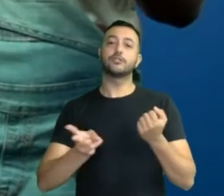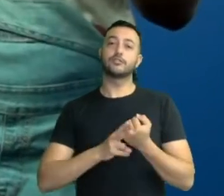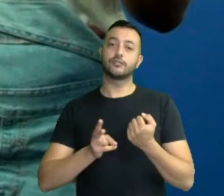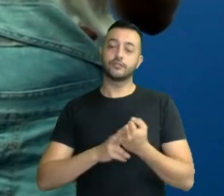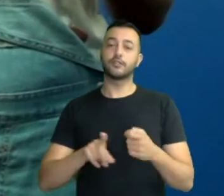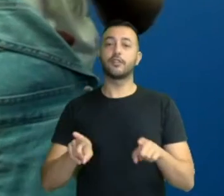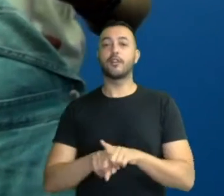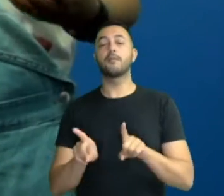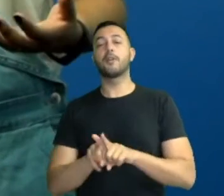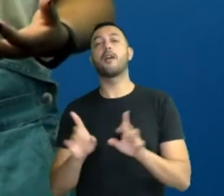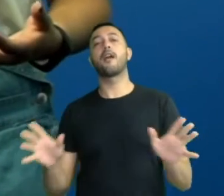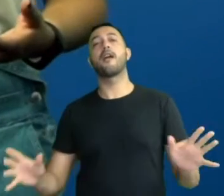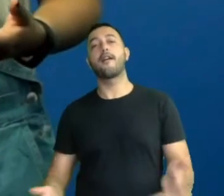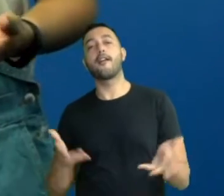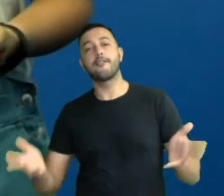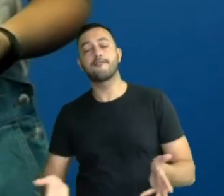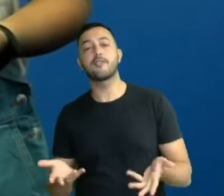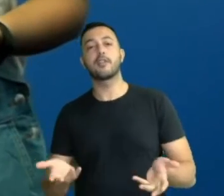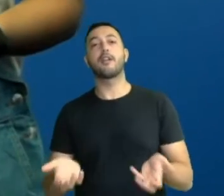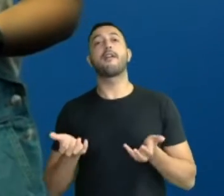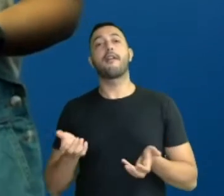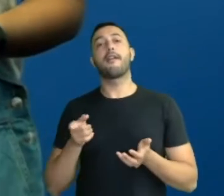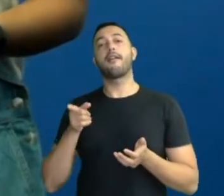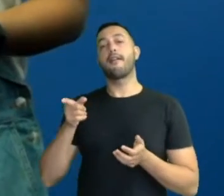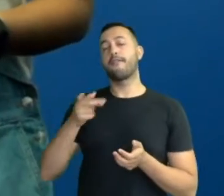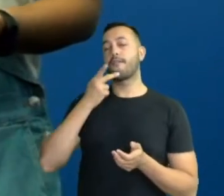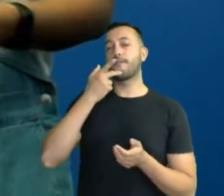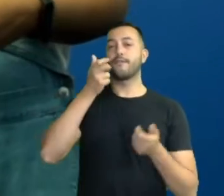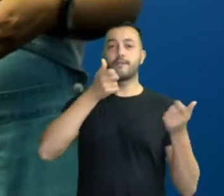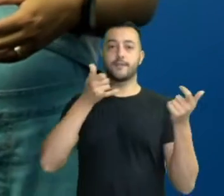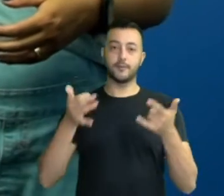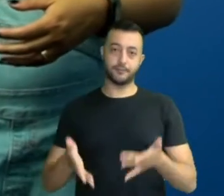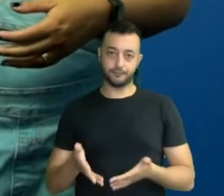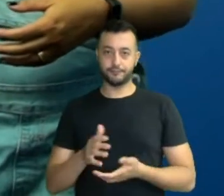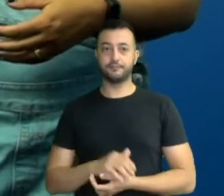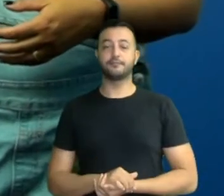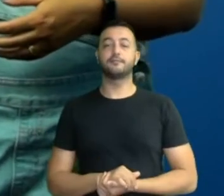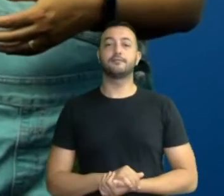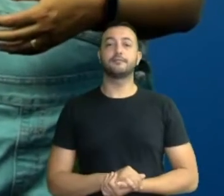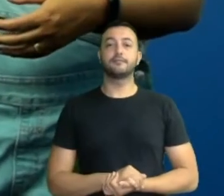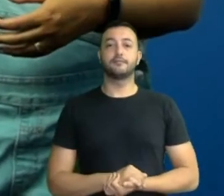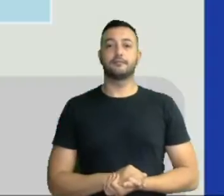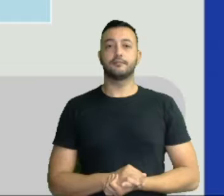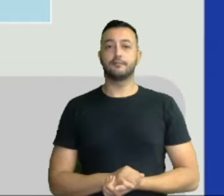a ênfase que a gente quer dar àquilo que a gente está falando. Então, vamos lá.